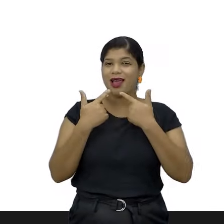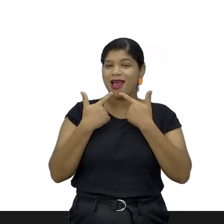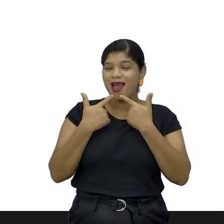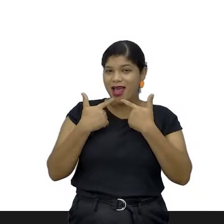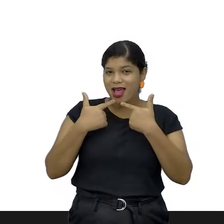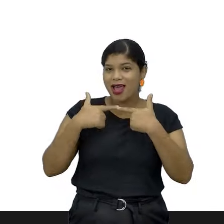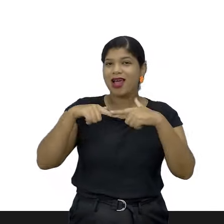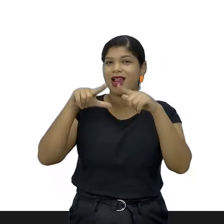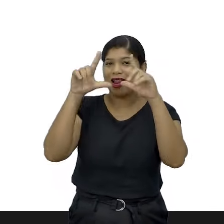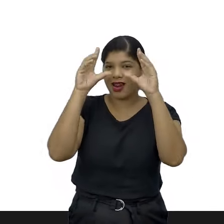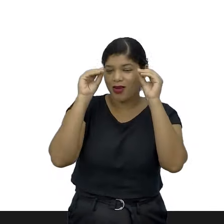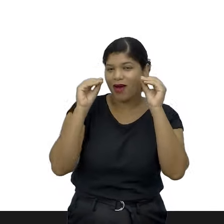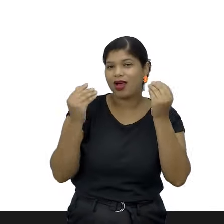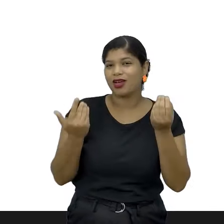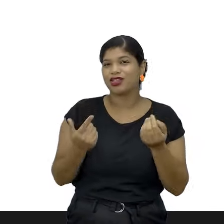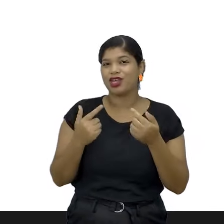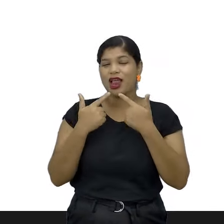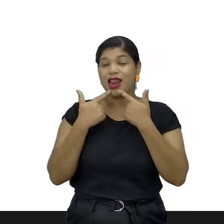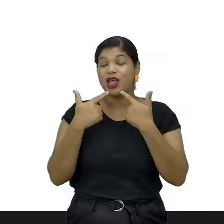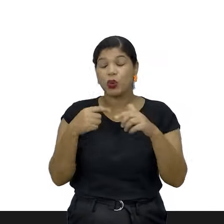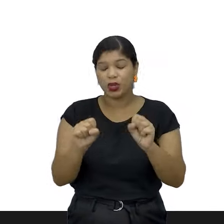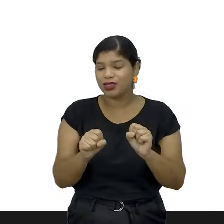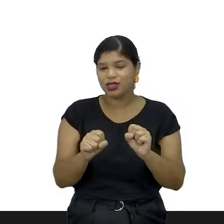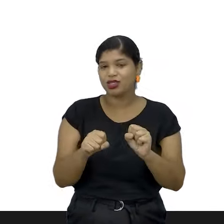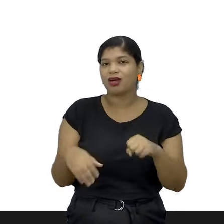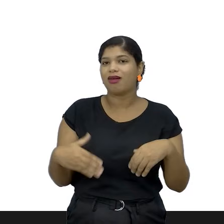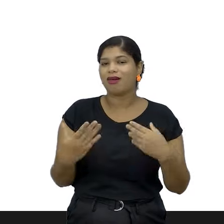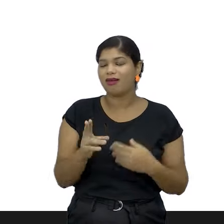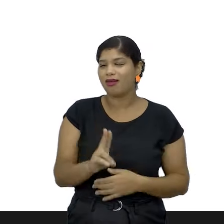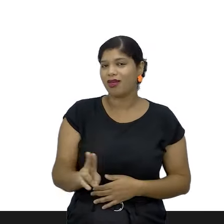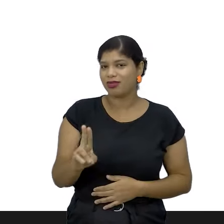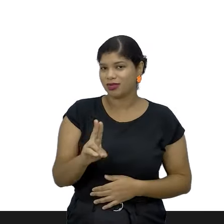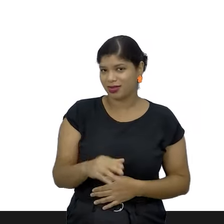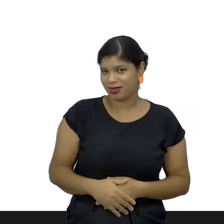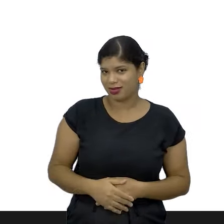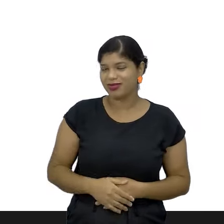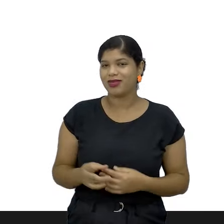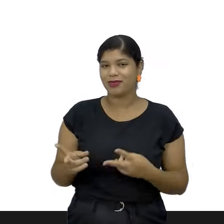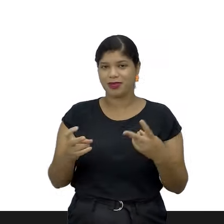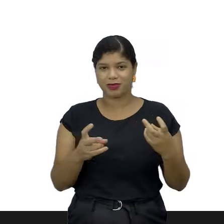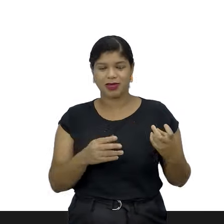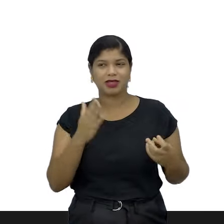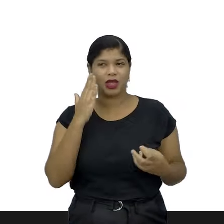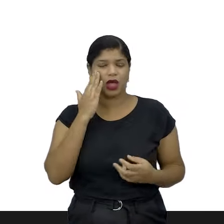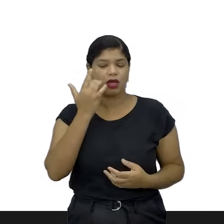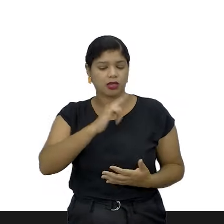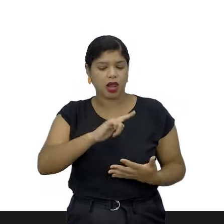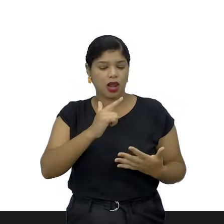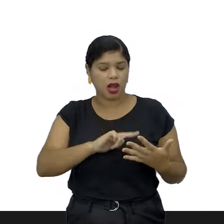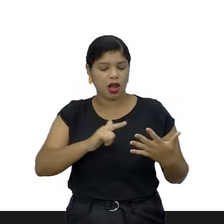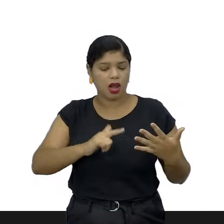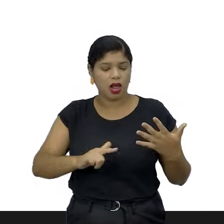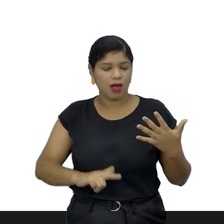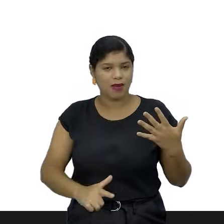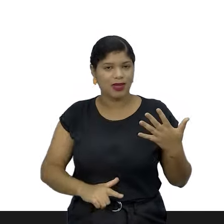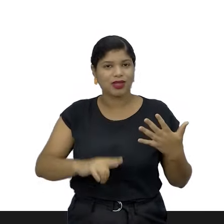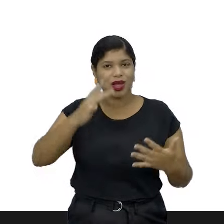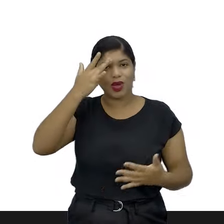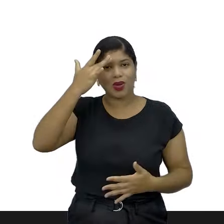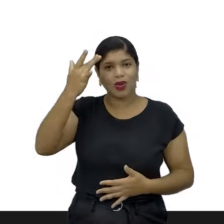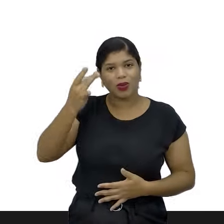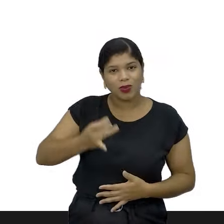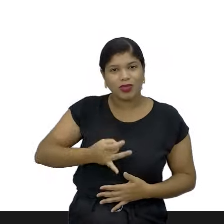que parte, por que das aulas anteriores, né, o que possibilitou eles terem essa compreensão